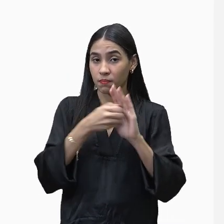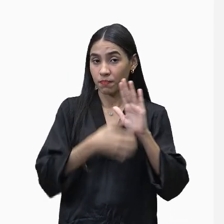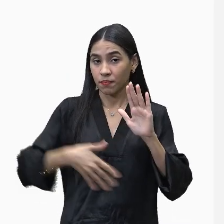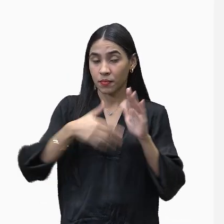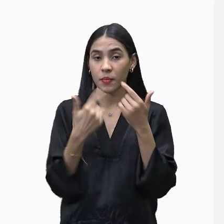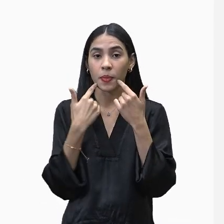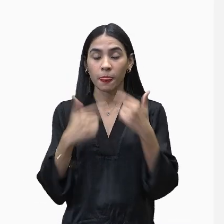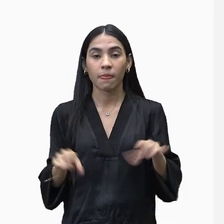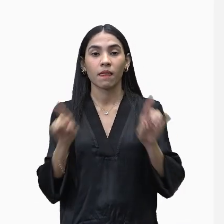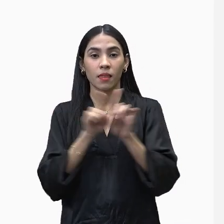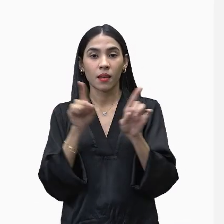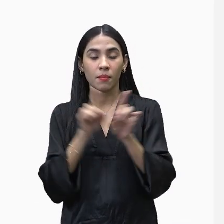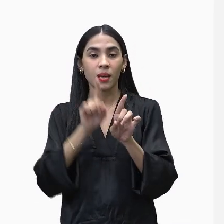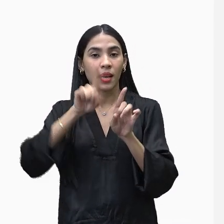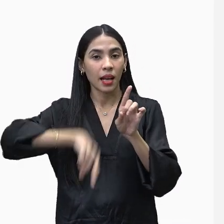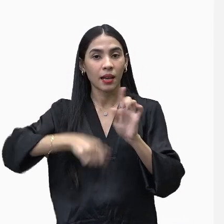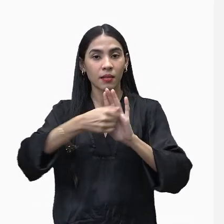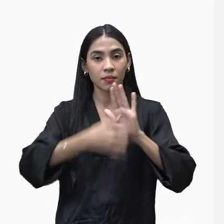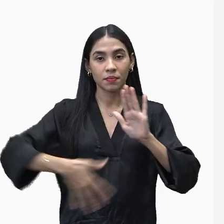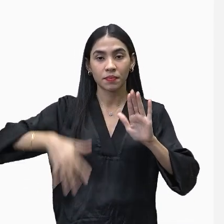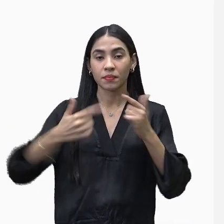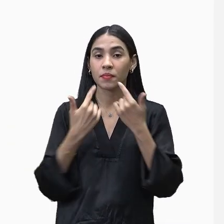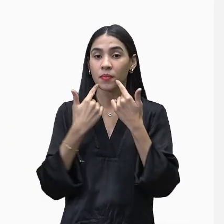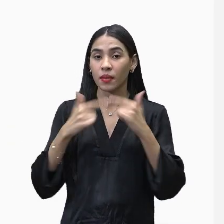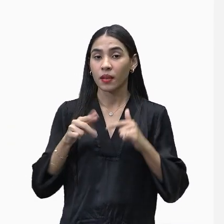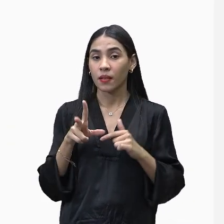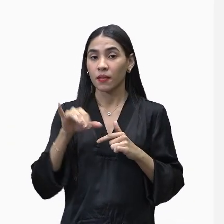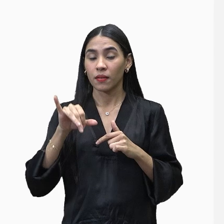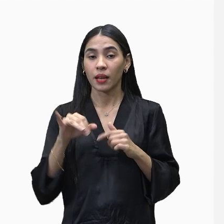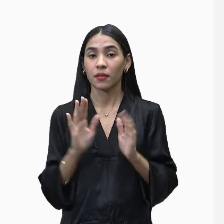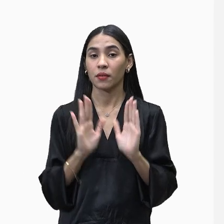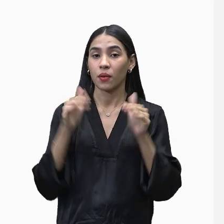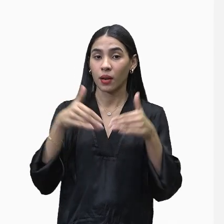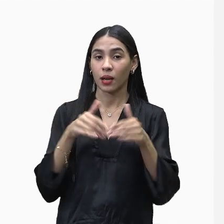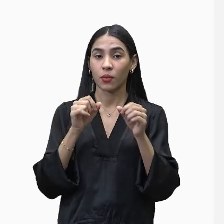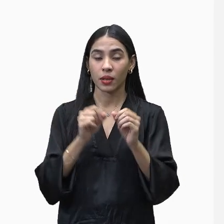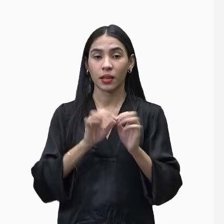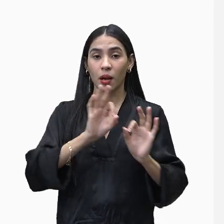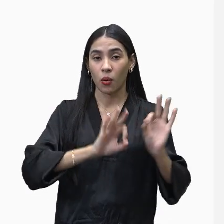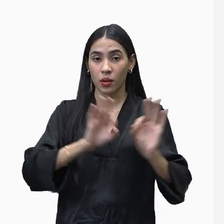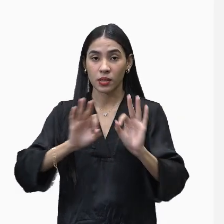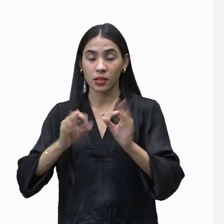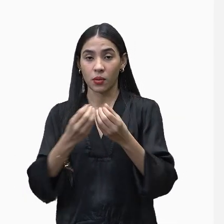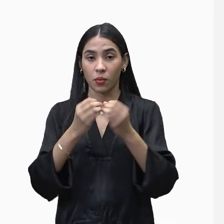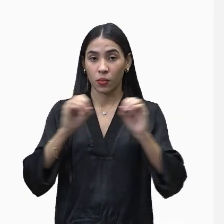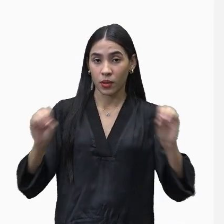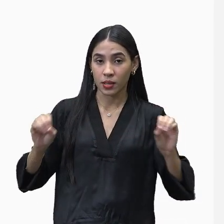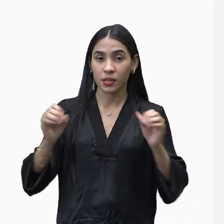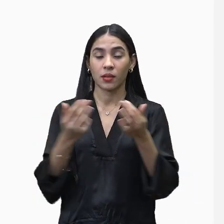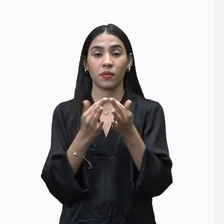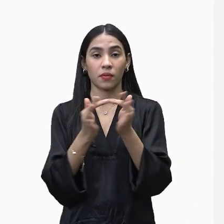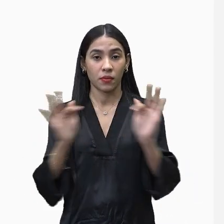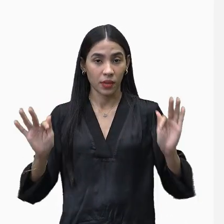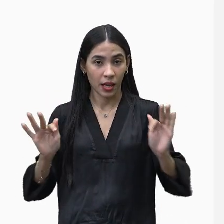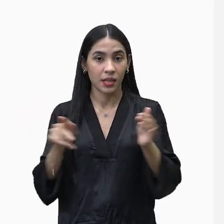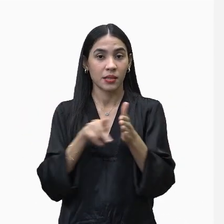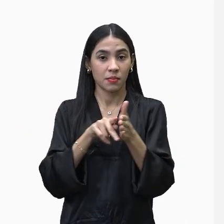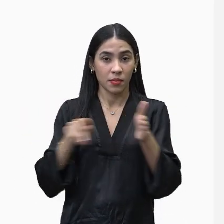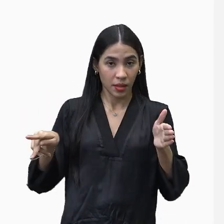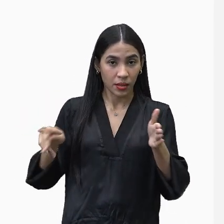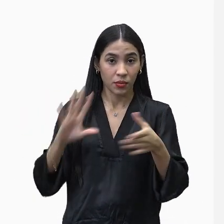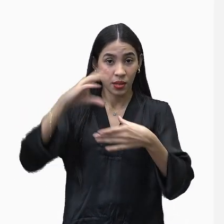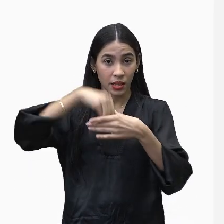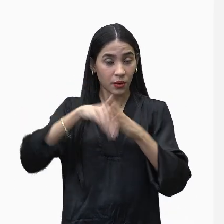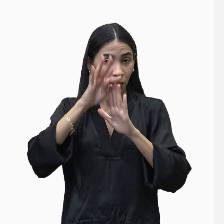será uma figura de linguagem que irá trabalhar a ordem das orações, das frases, dos períodos dentro